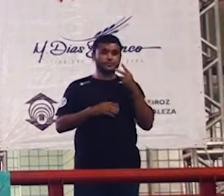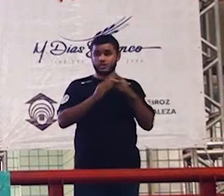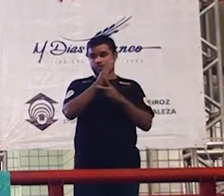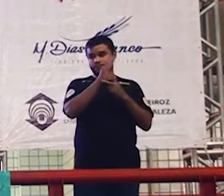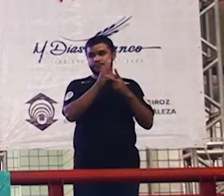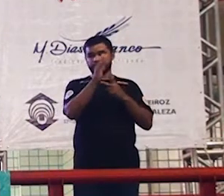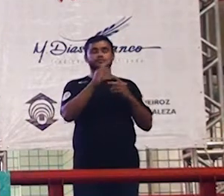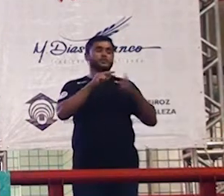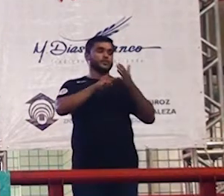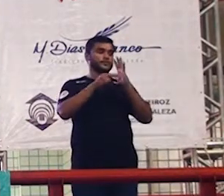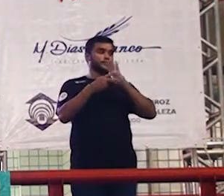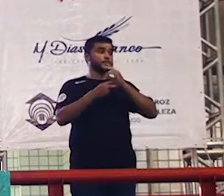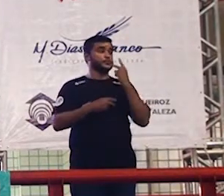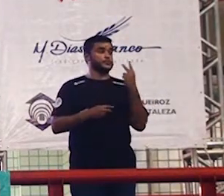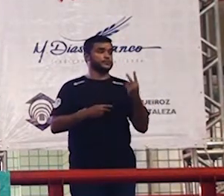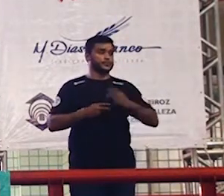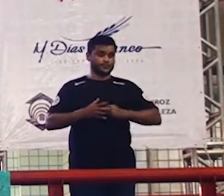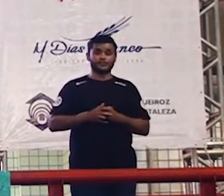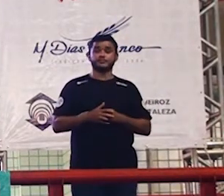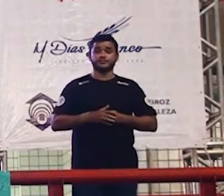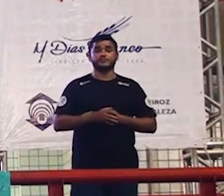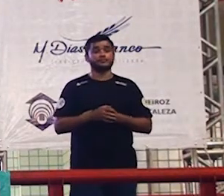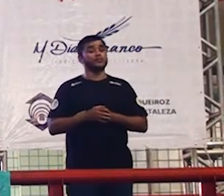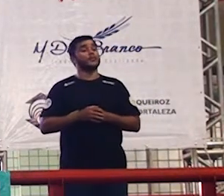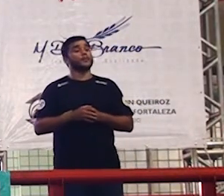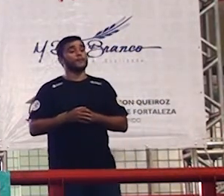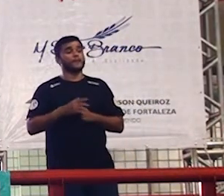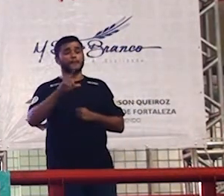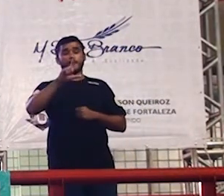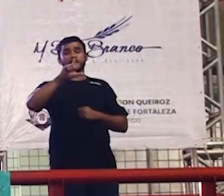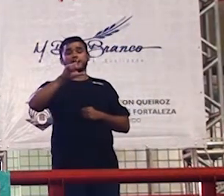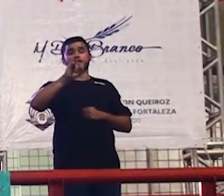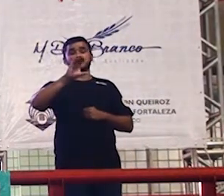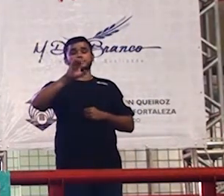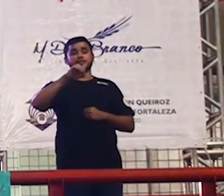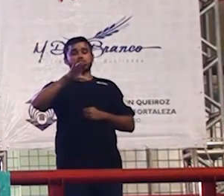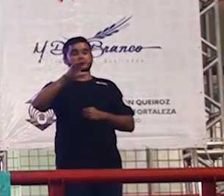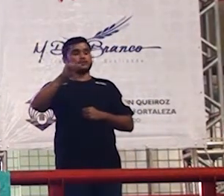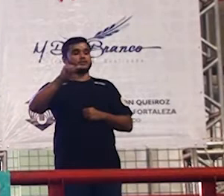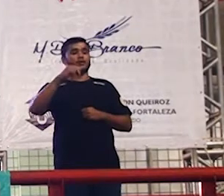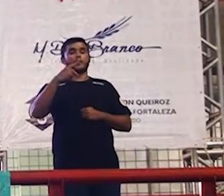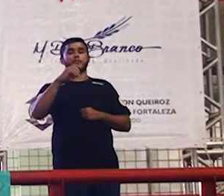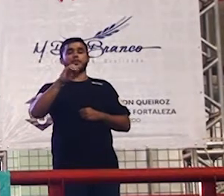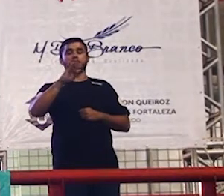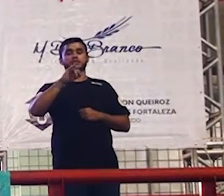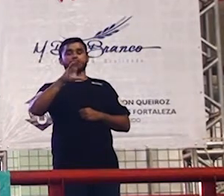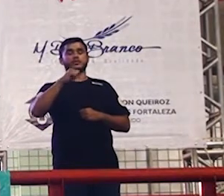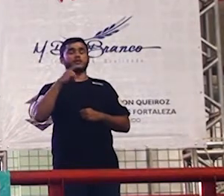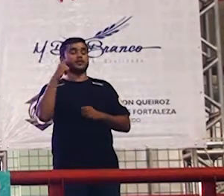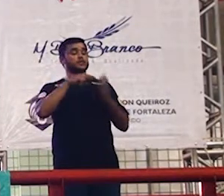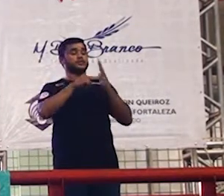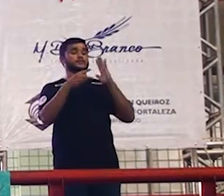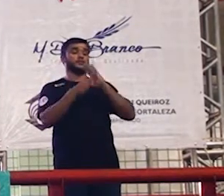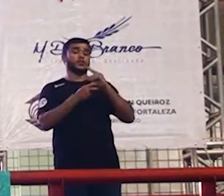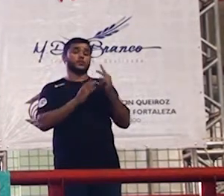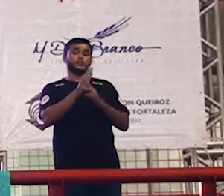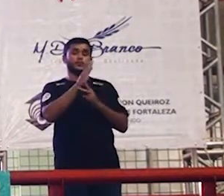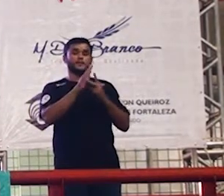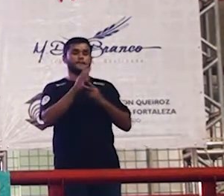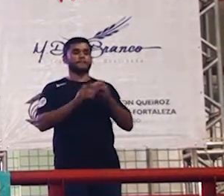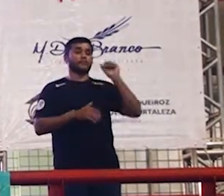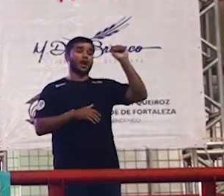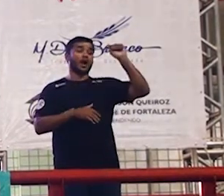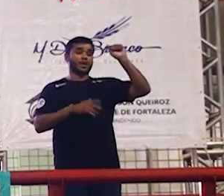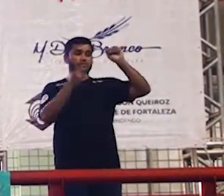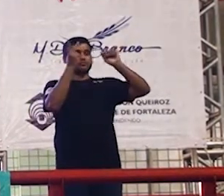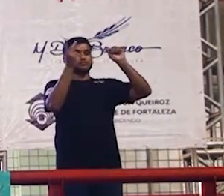os seus livrinhos de poesia. Então licença poética foi utilizada aí num sentido ambíguo, e tem A de